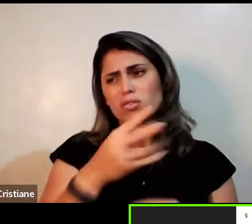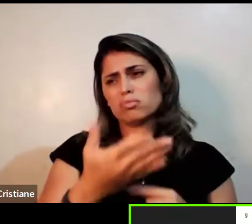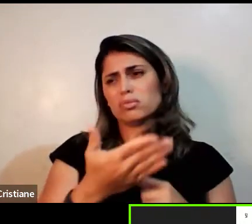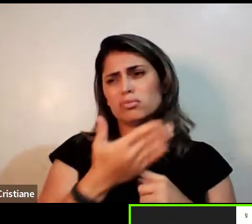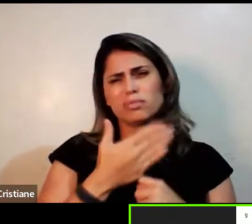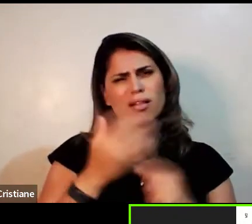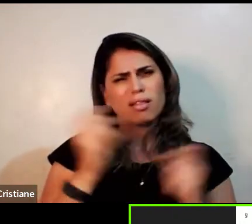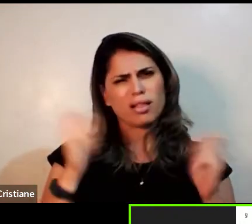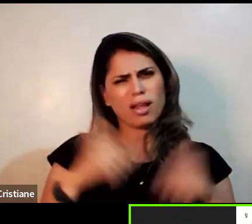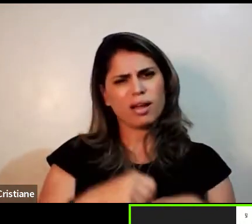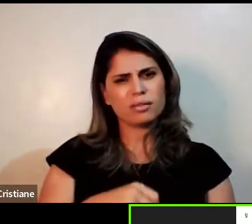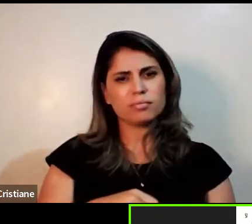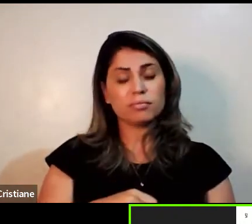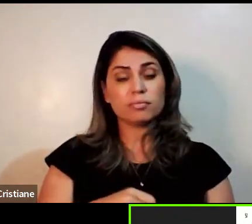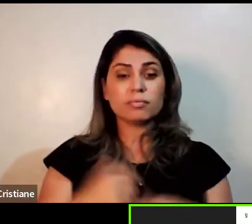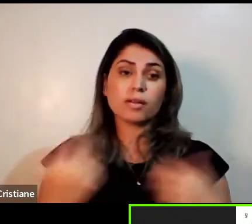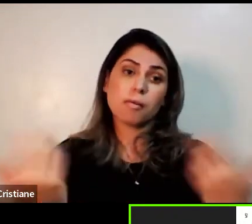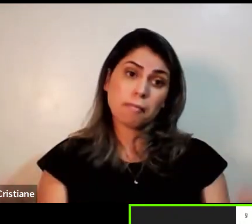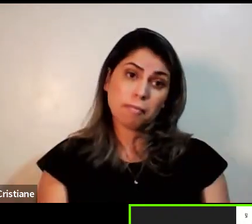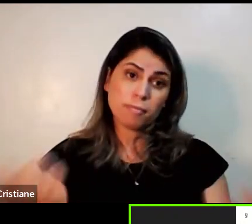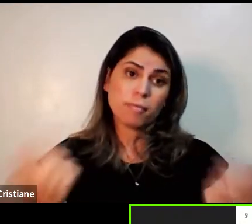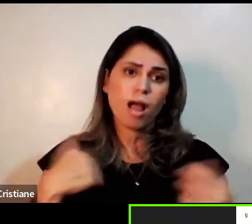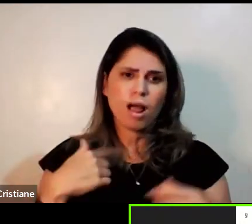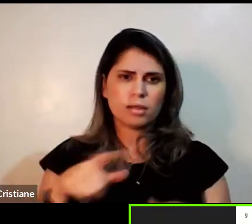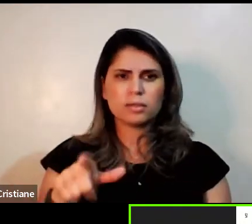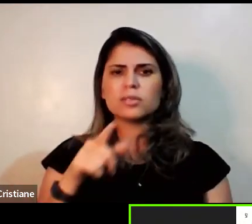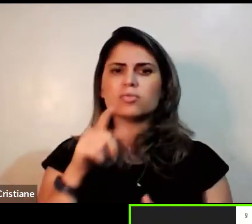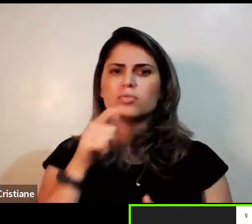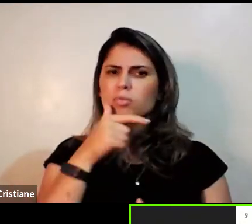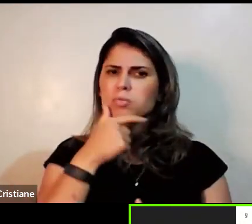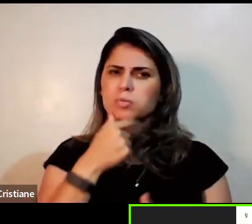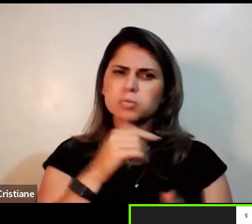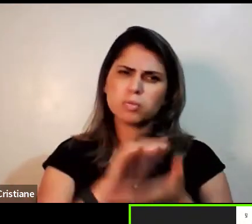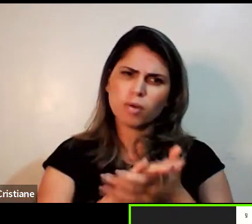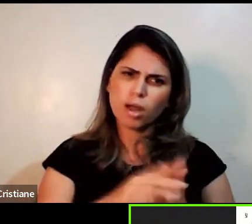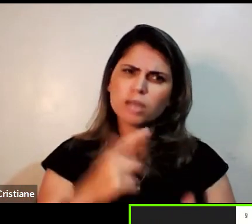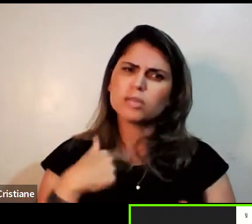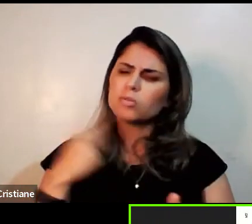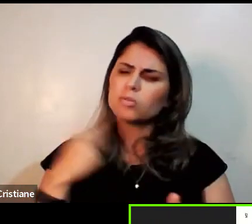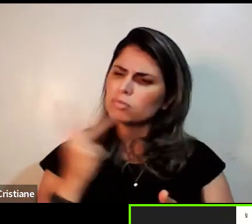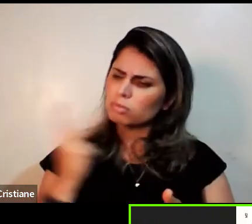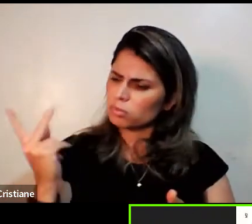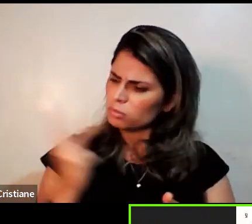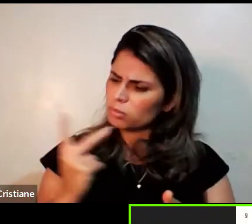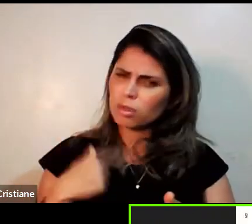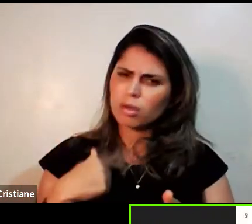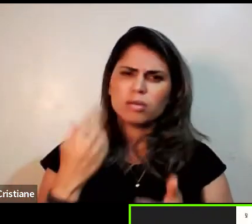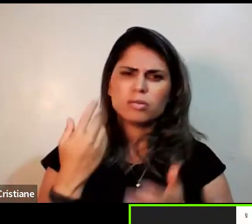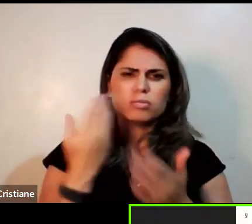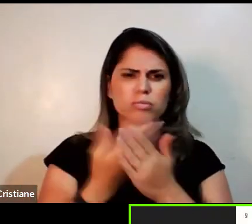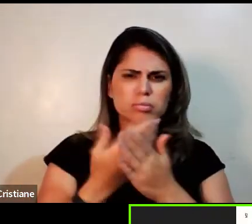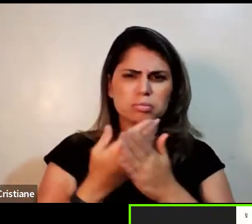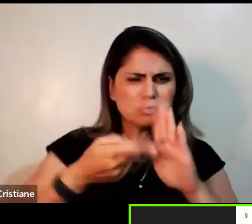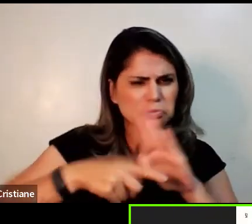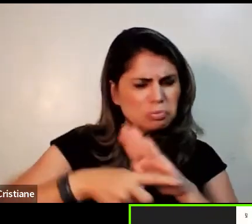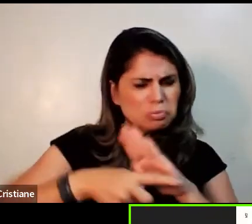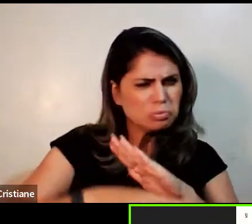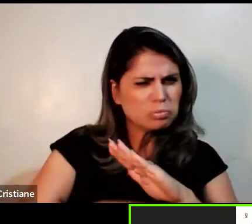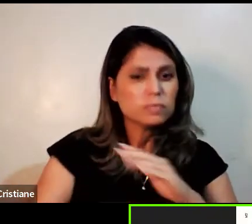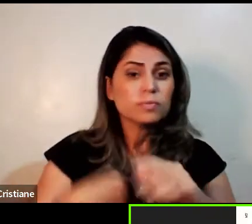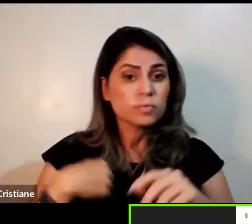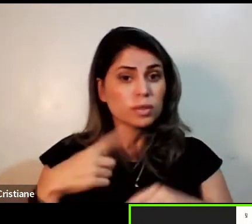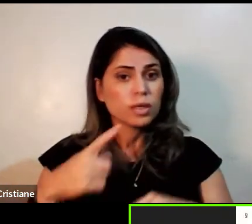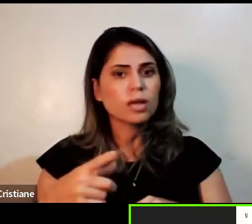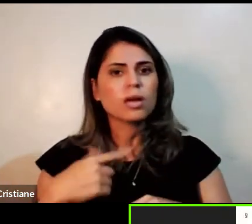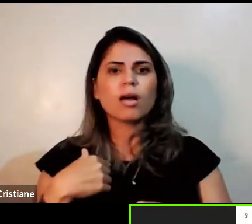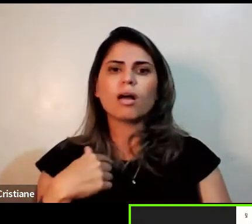Daí eu coloquei meu marido para pesquisar junto comigo. Vamos ver. Comecei a assistir lives, e aí eu